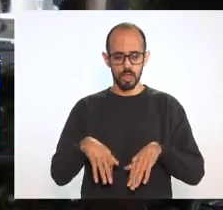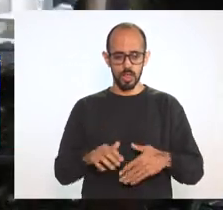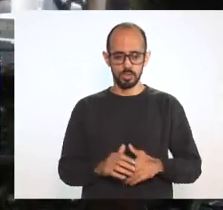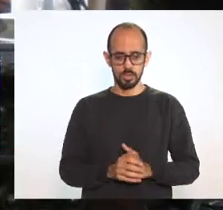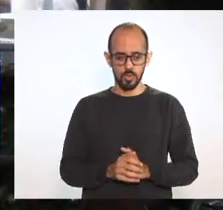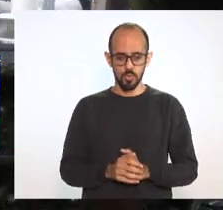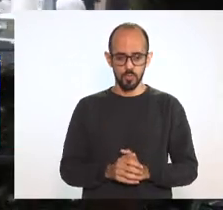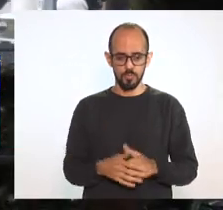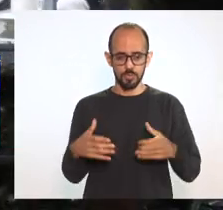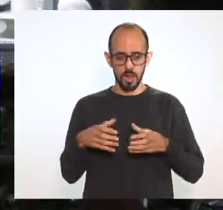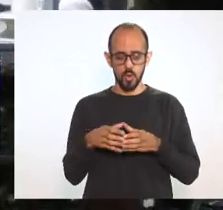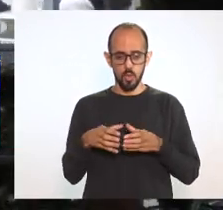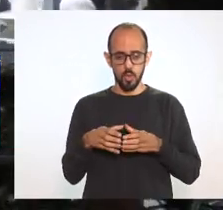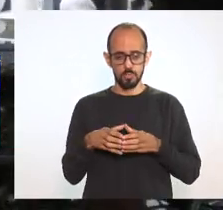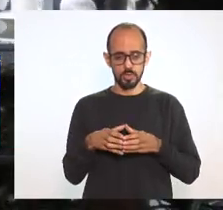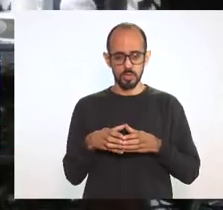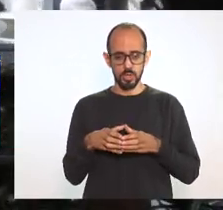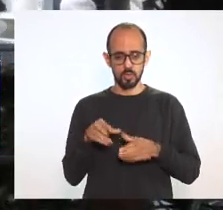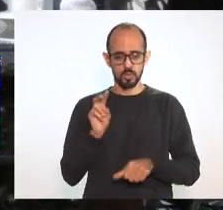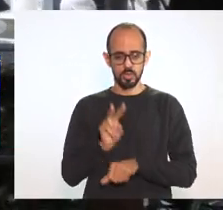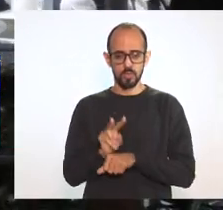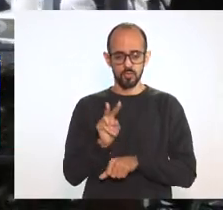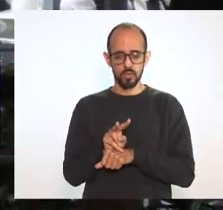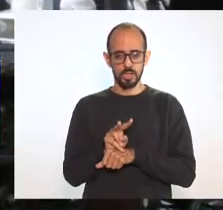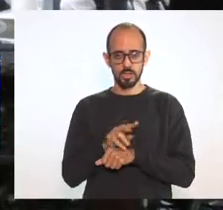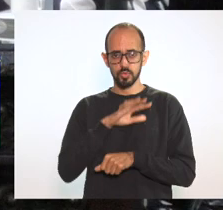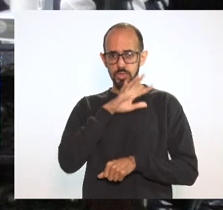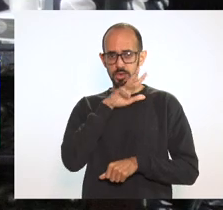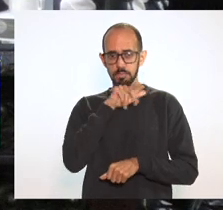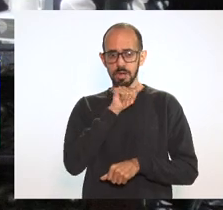Pela Comissão de Defesa e Proteção dos Animais,